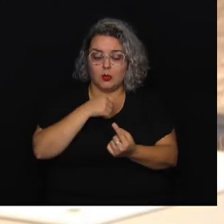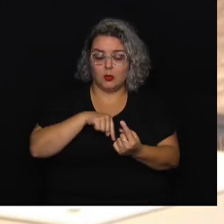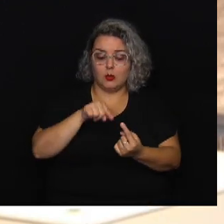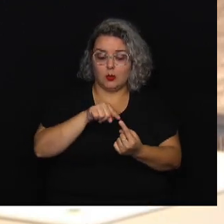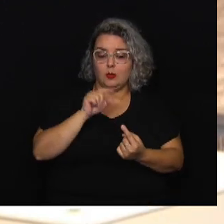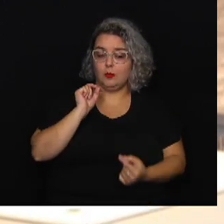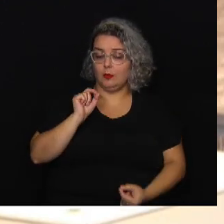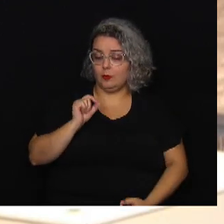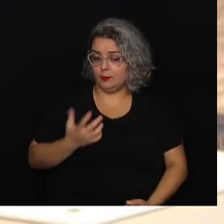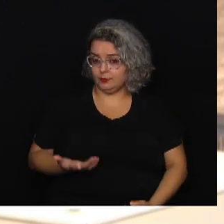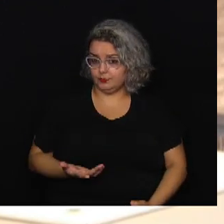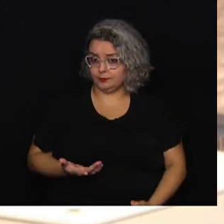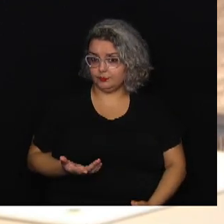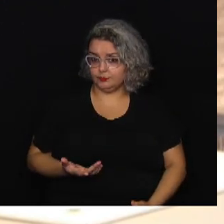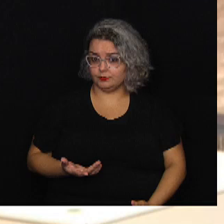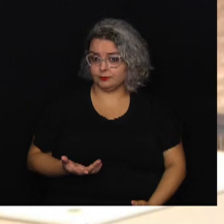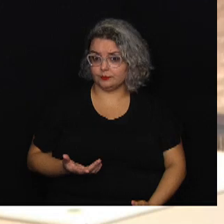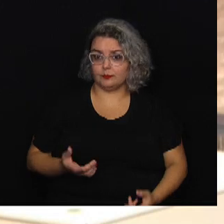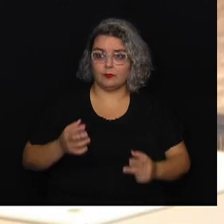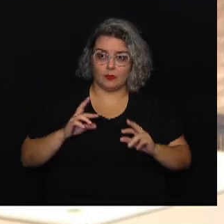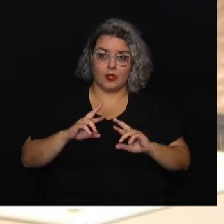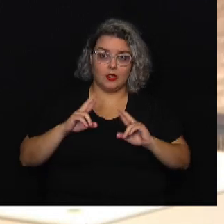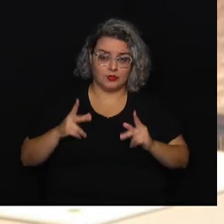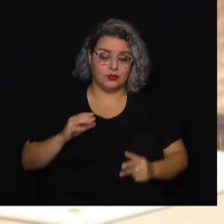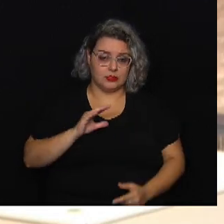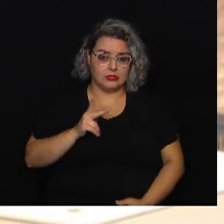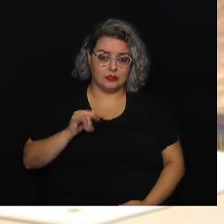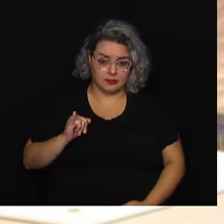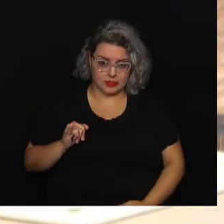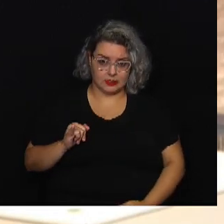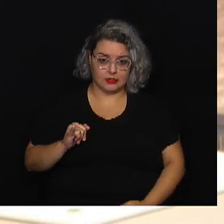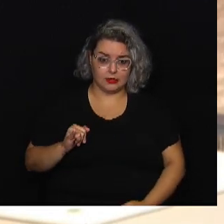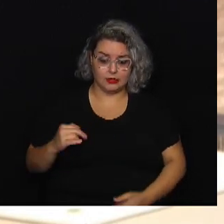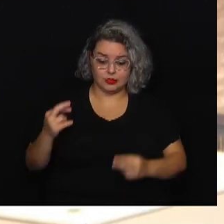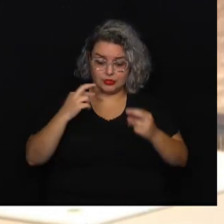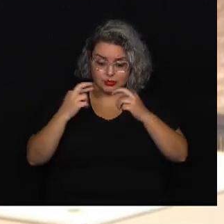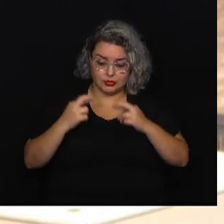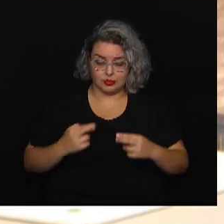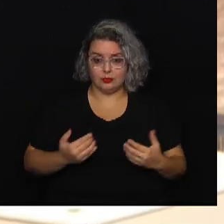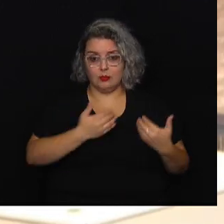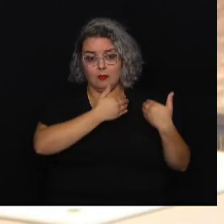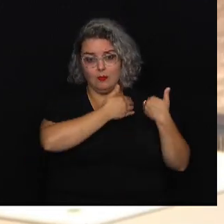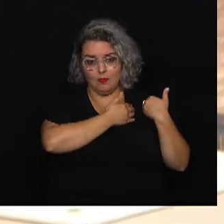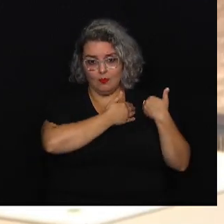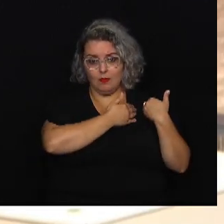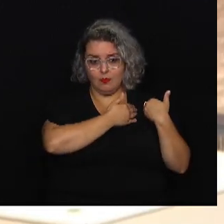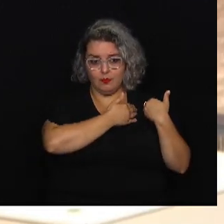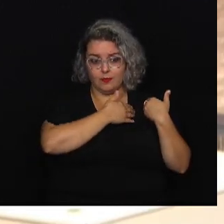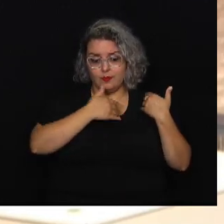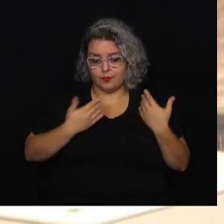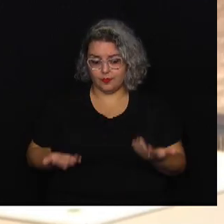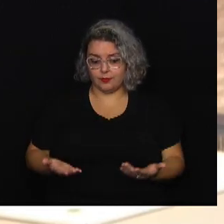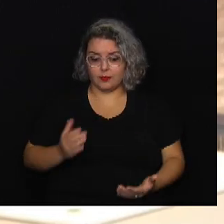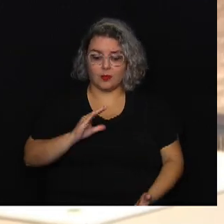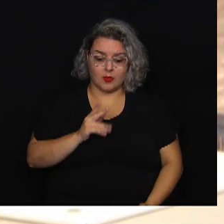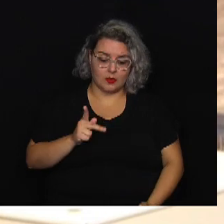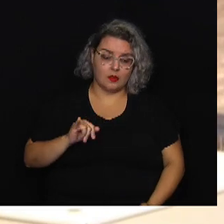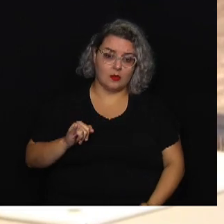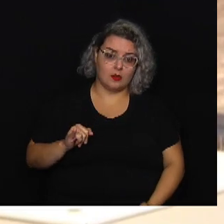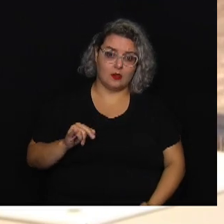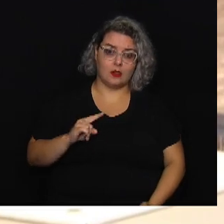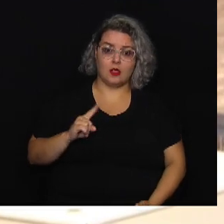é, diferentemente da CPI, de apurar responsabilidades, mas mesmo na CPI a intenção não